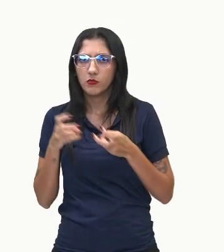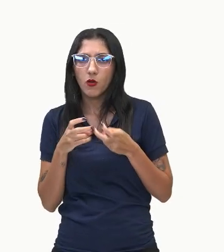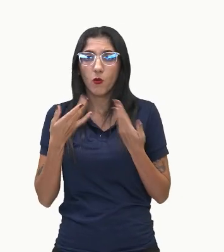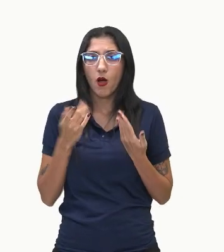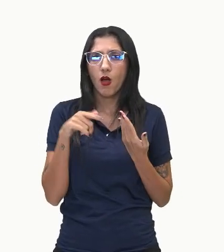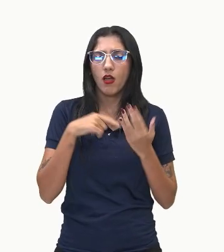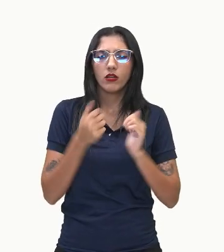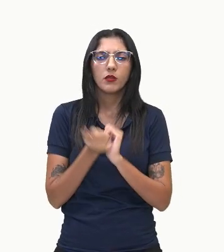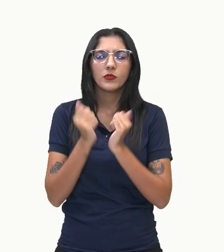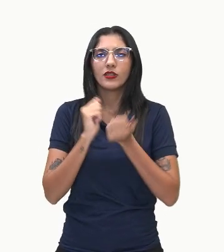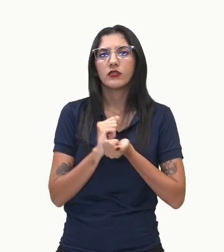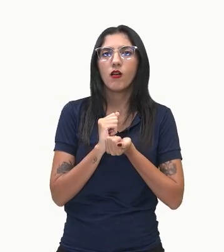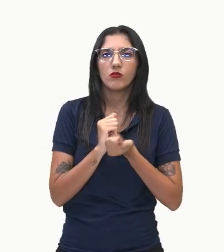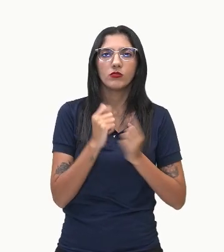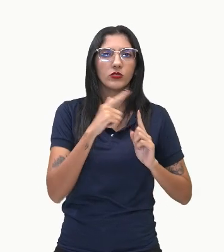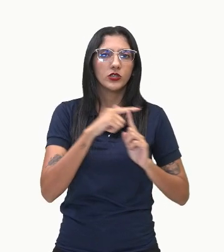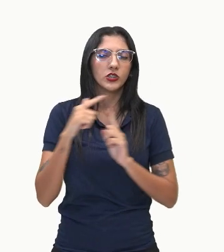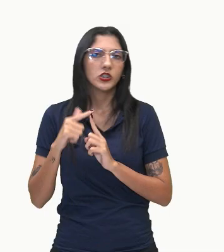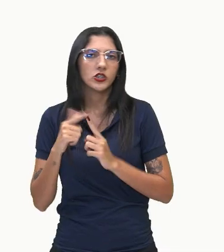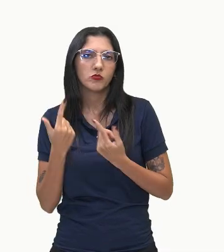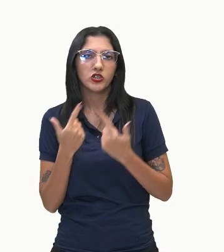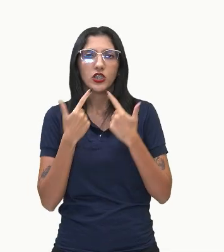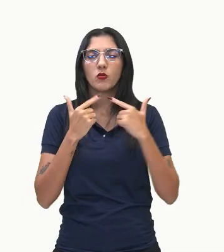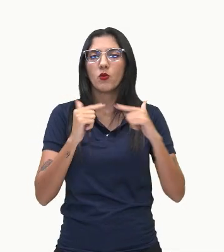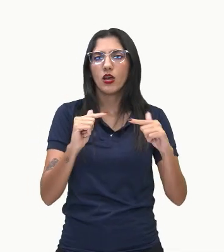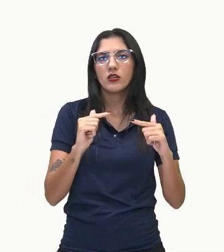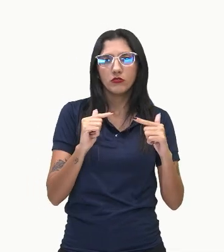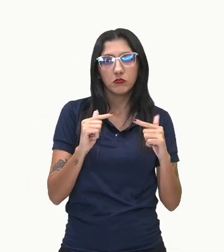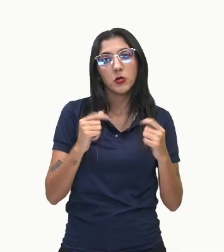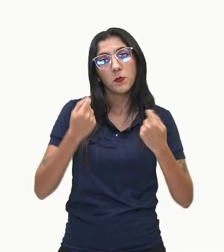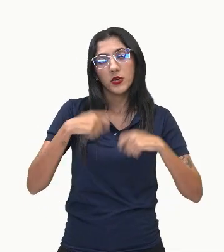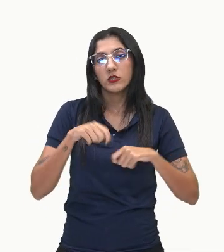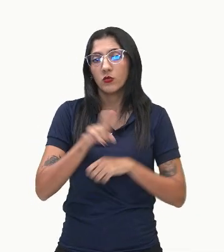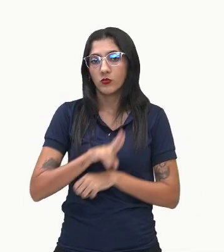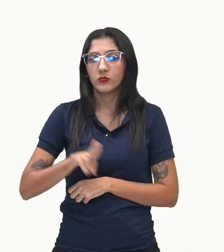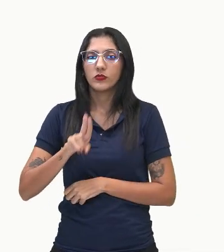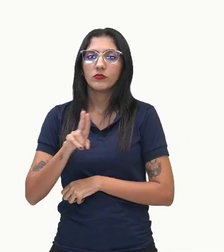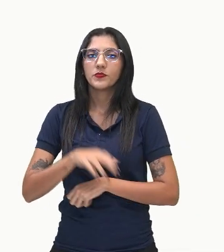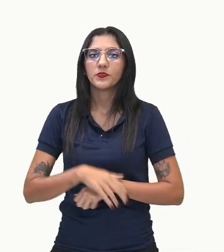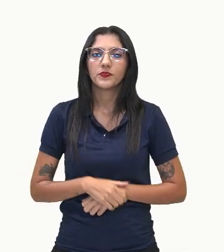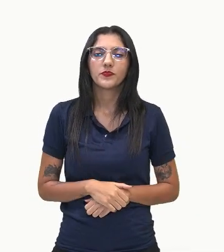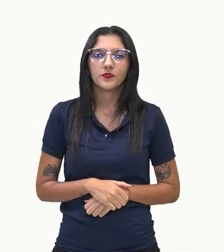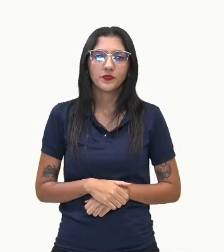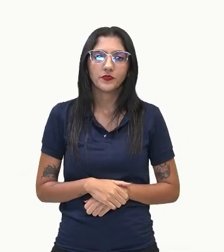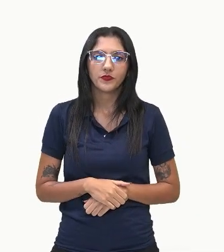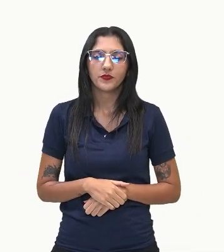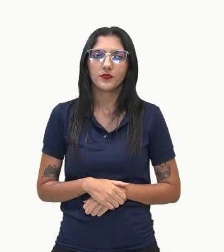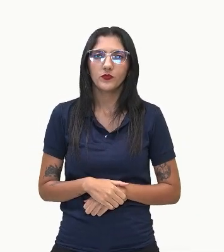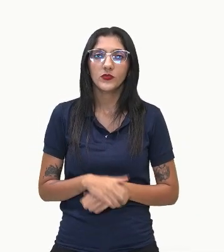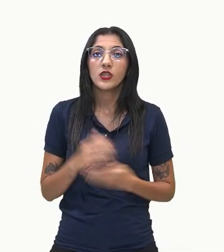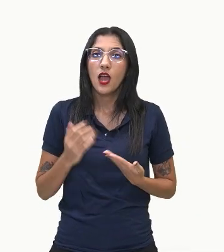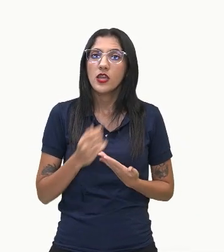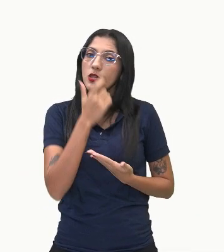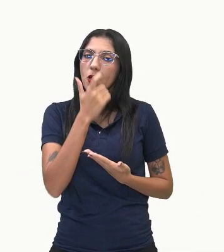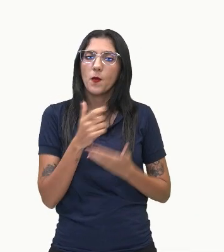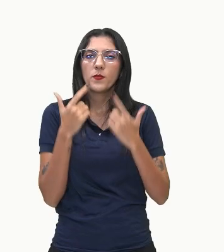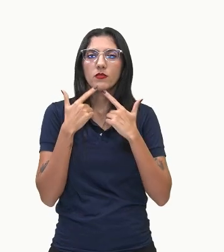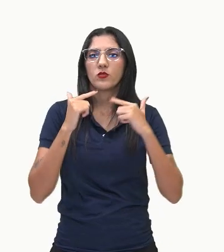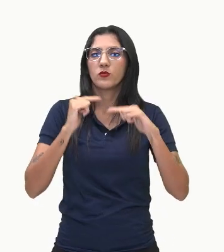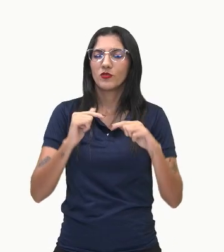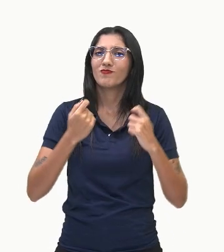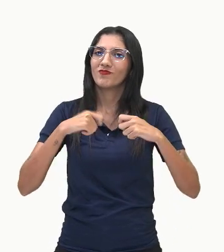de relação entre mim e essas pessoas. E aí, a minha linguagem precisa